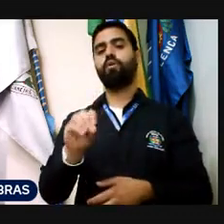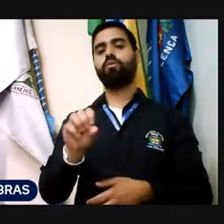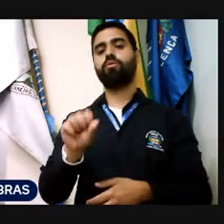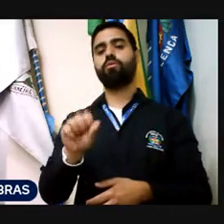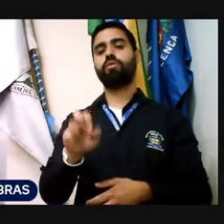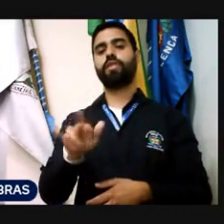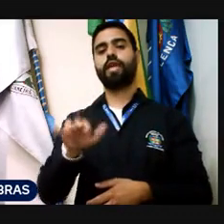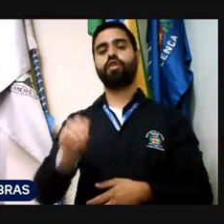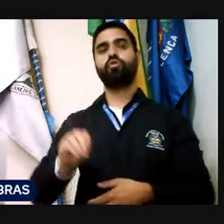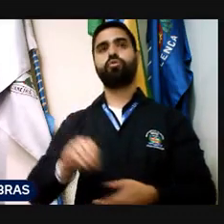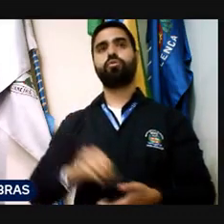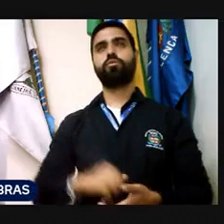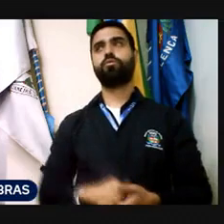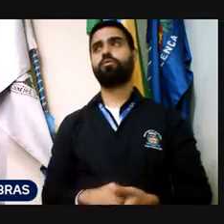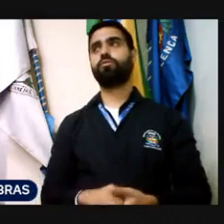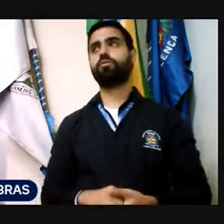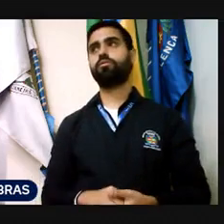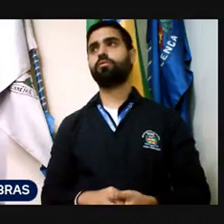da Graça,